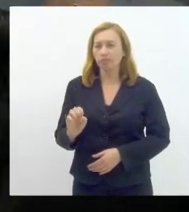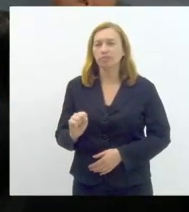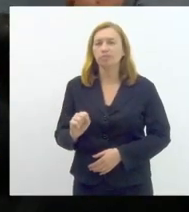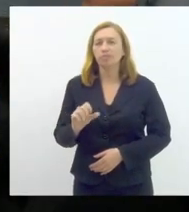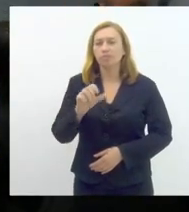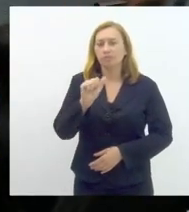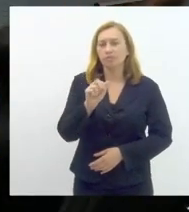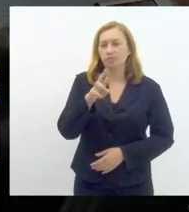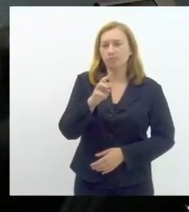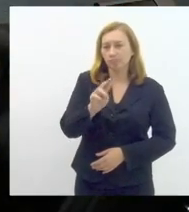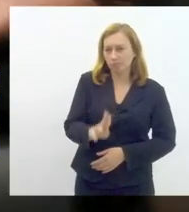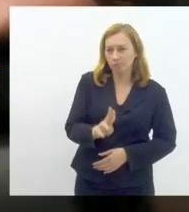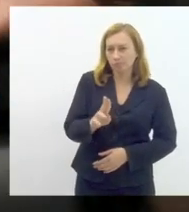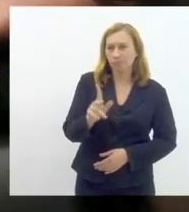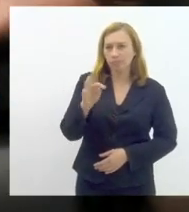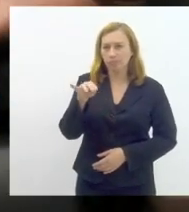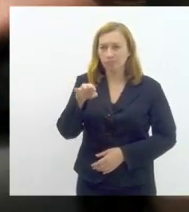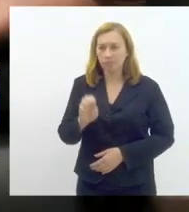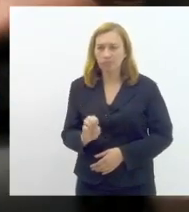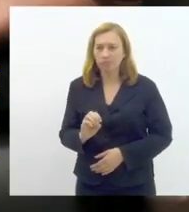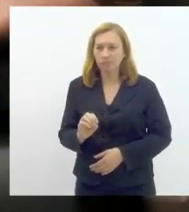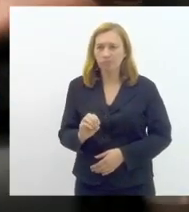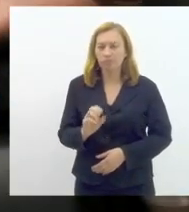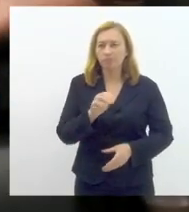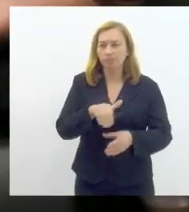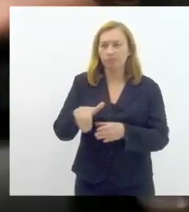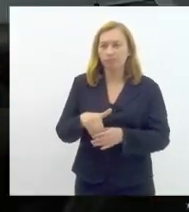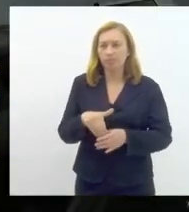Arthur Werneck Cantagalo, meu voto é Maxwell Magé.